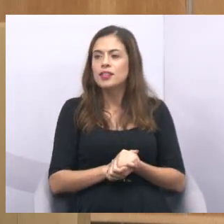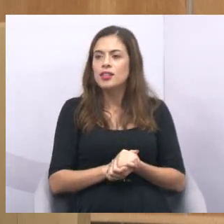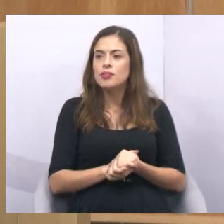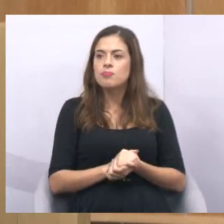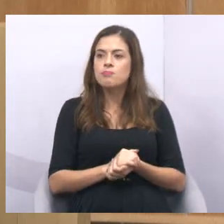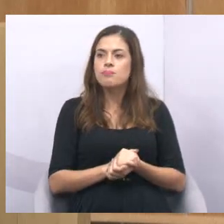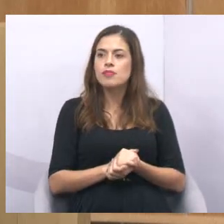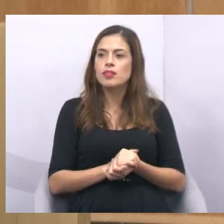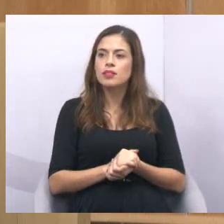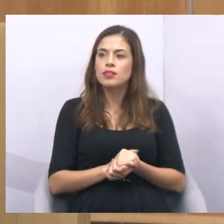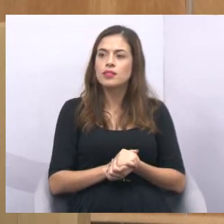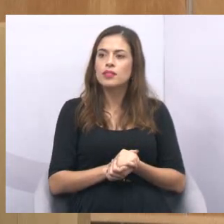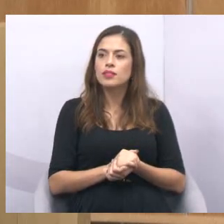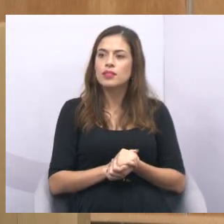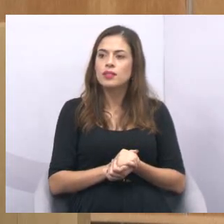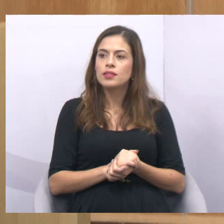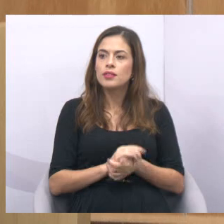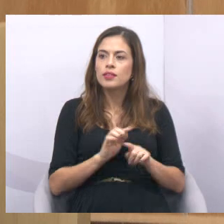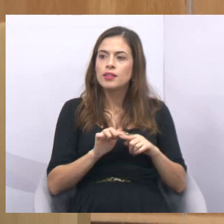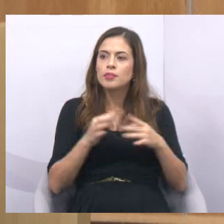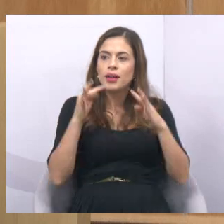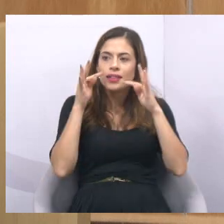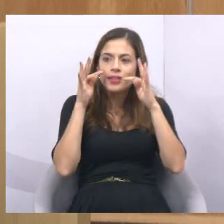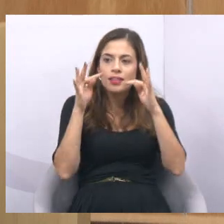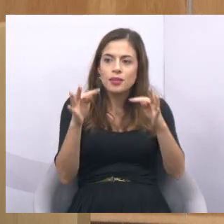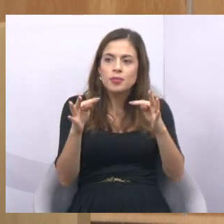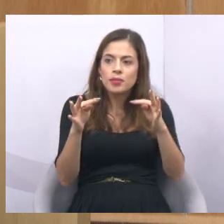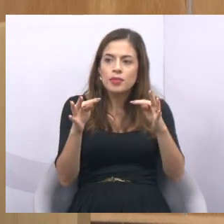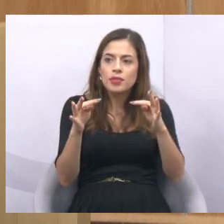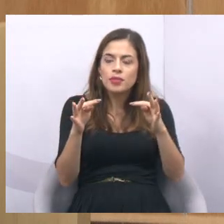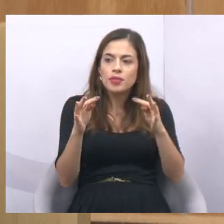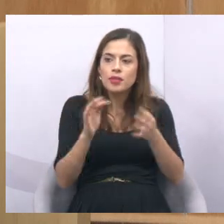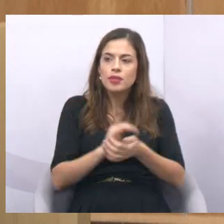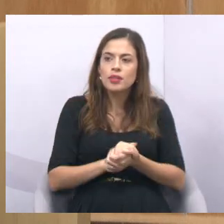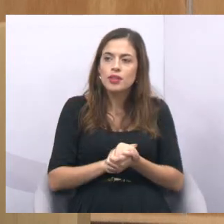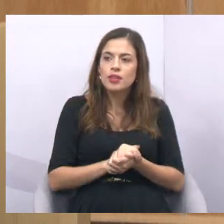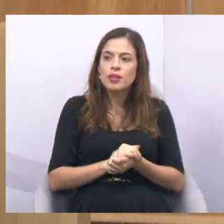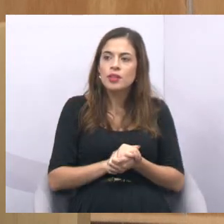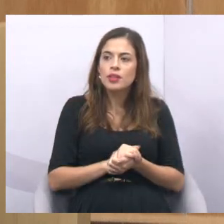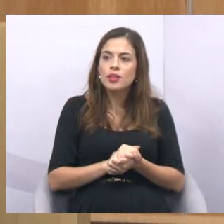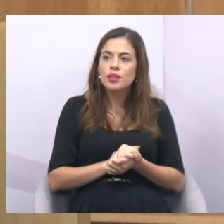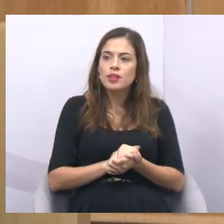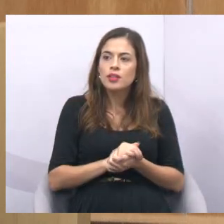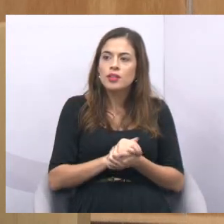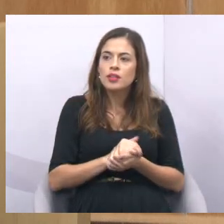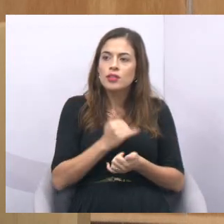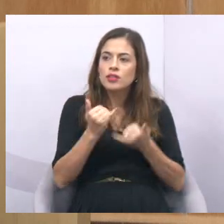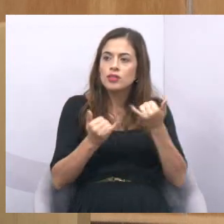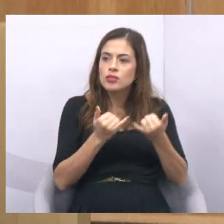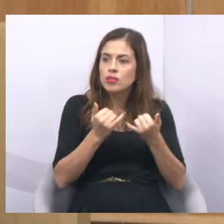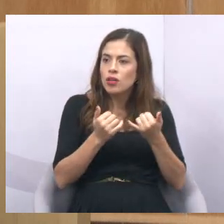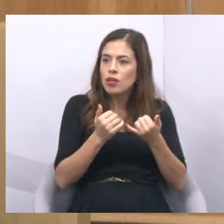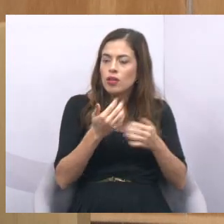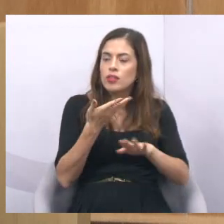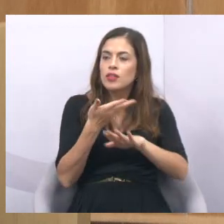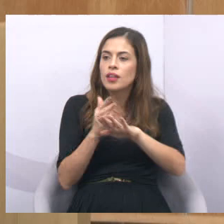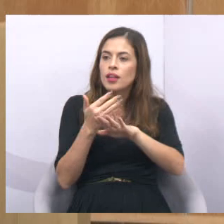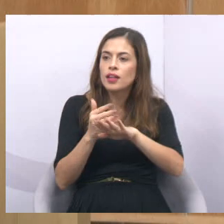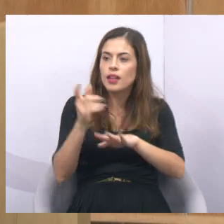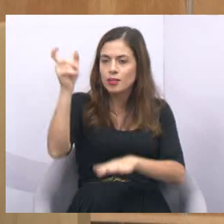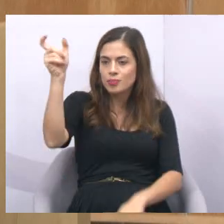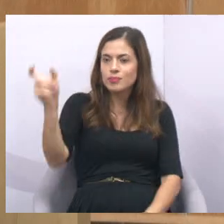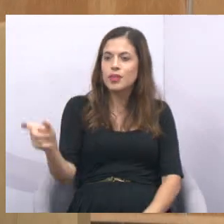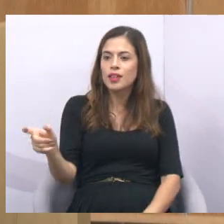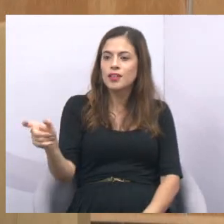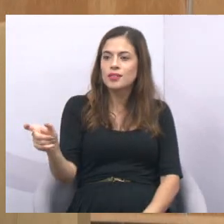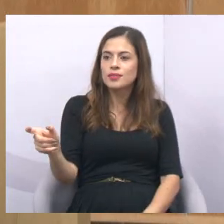vocês não tiveram o testemunho de alguém que jogou num nível maior e que foi treinado